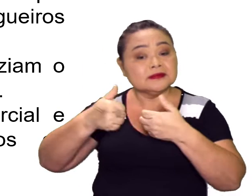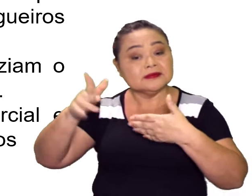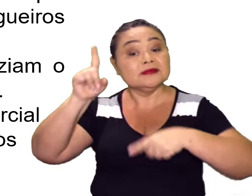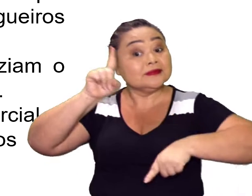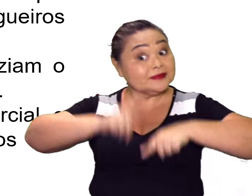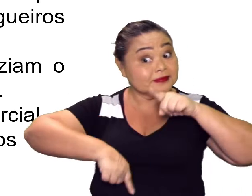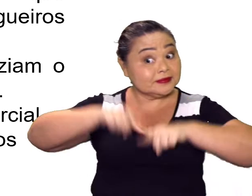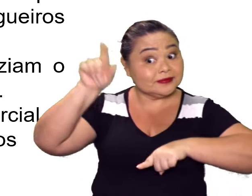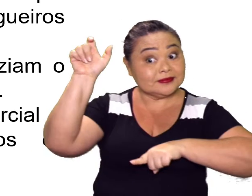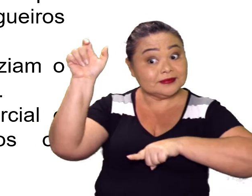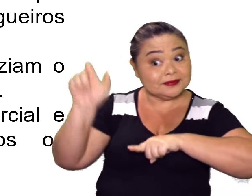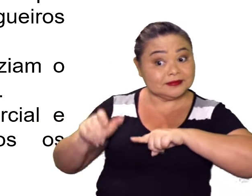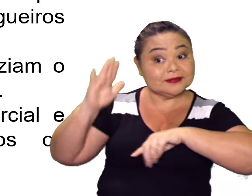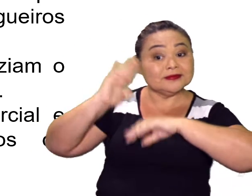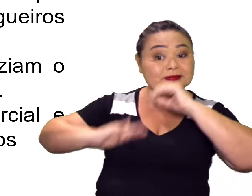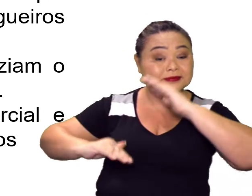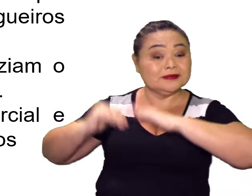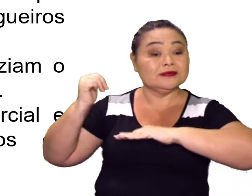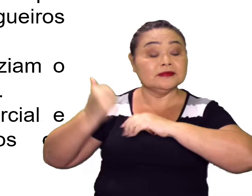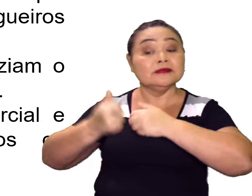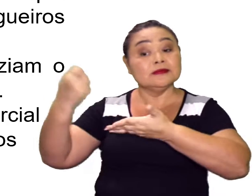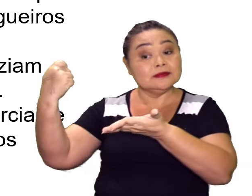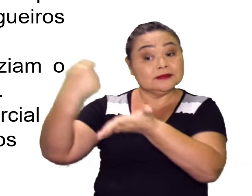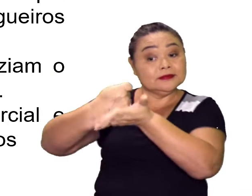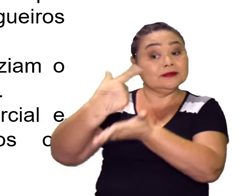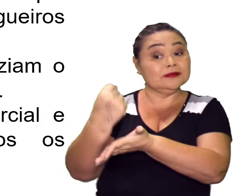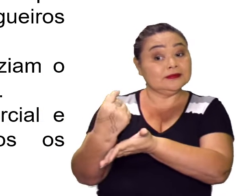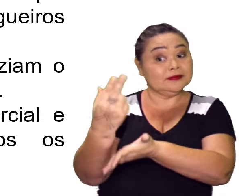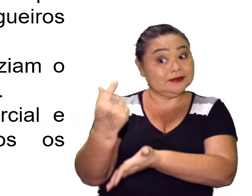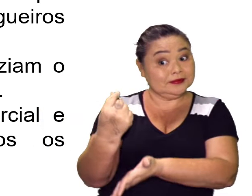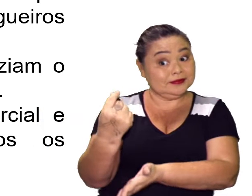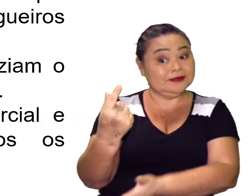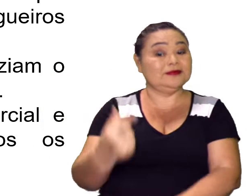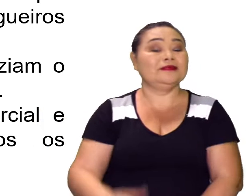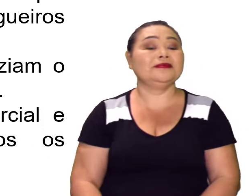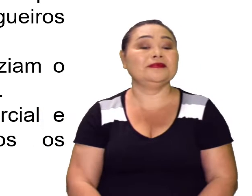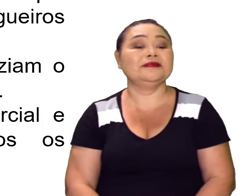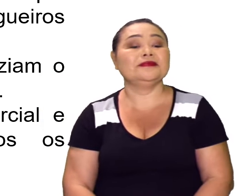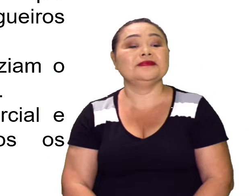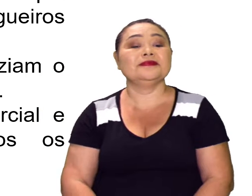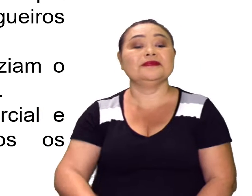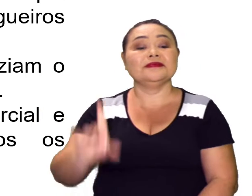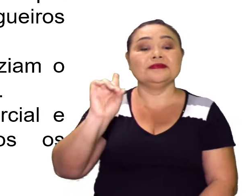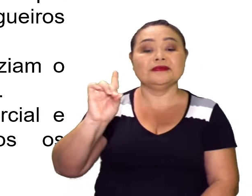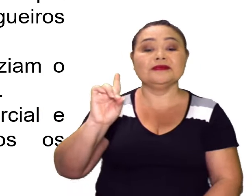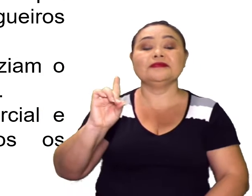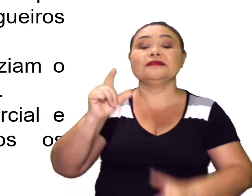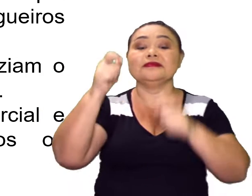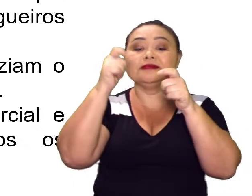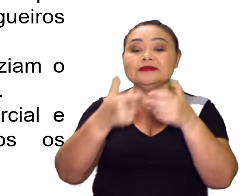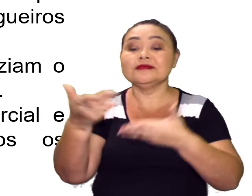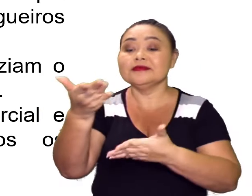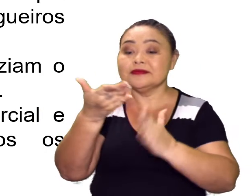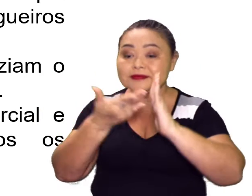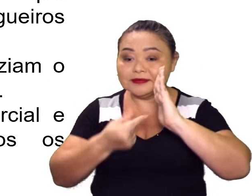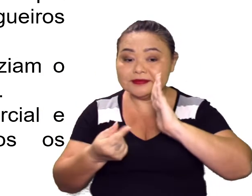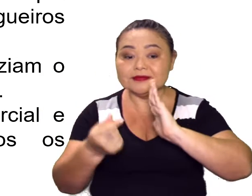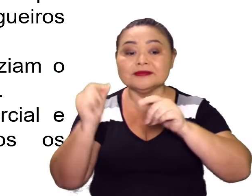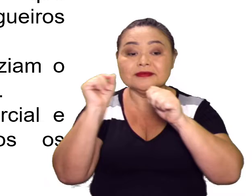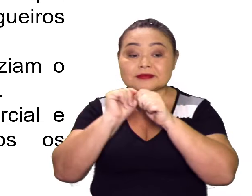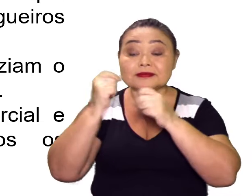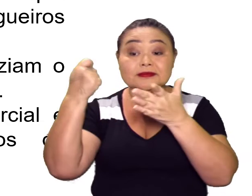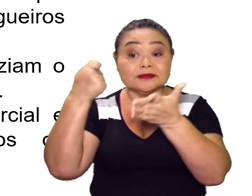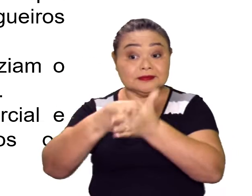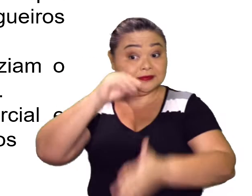que despachavam mercadorias aos seringueiros mediante pagamento em dinheiro. Letra D. Estabelecimentos comerciais que